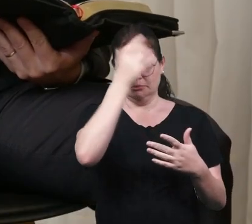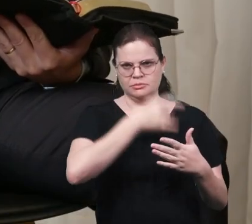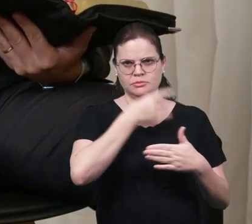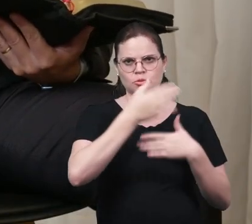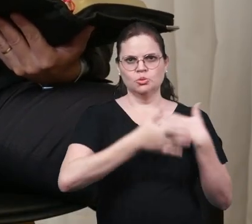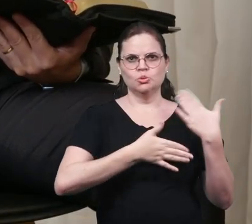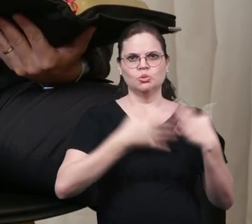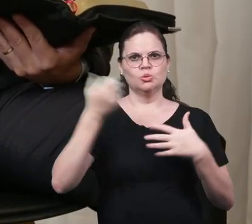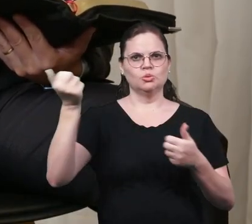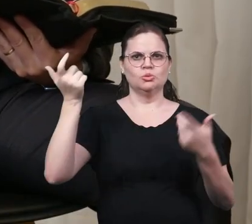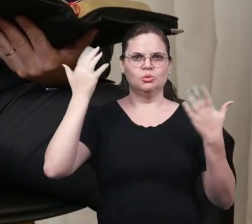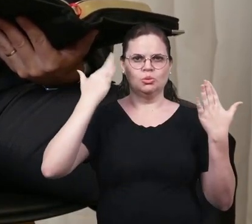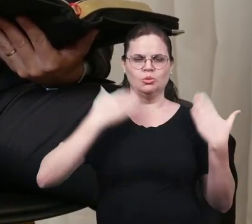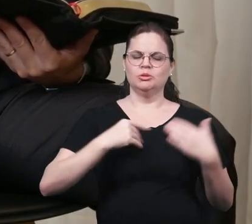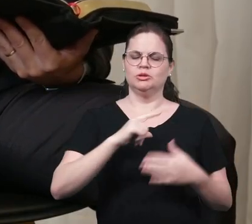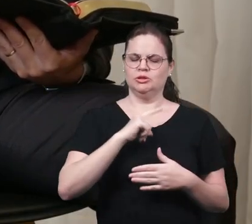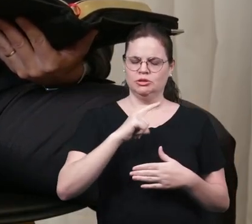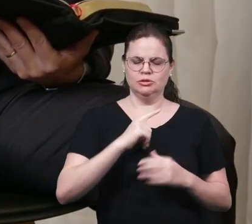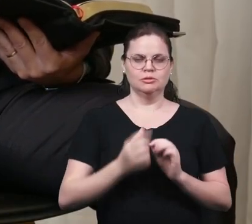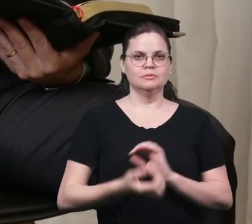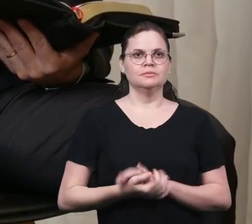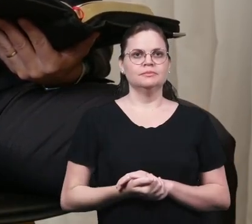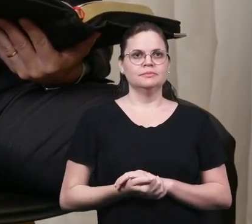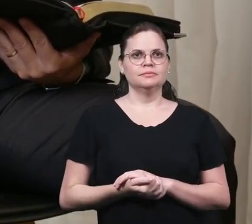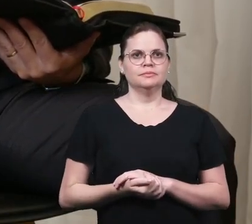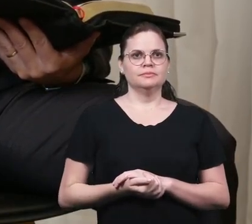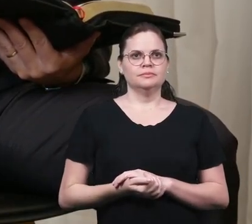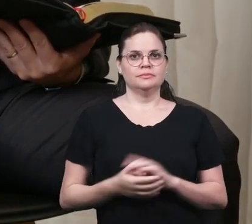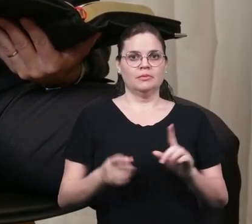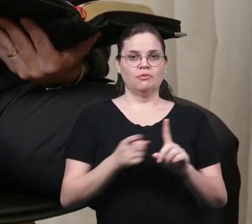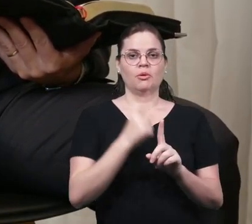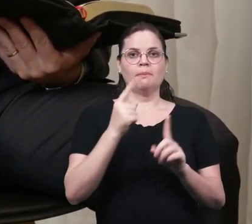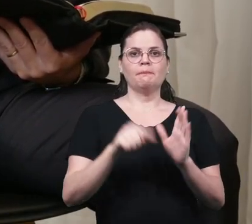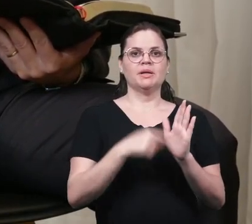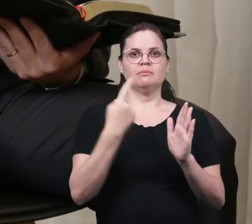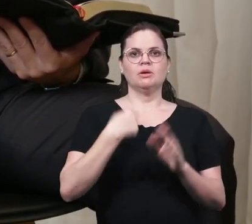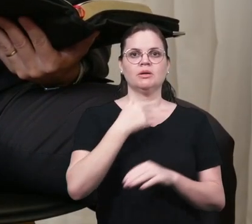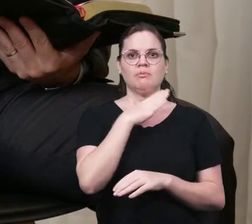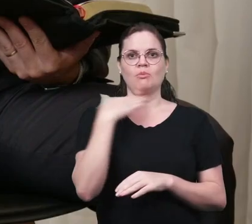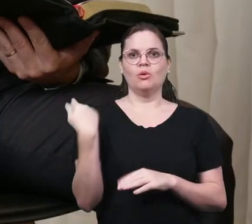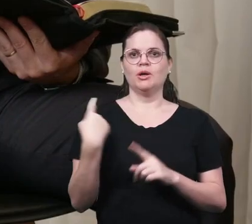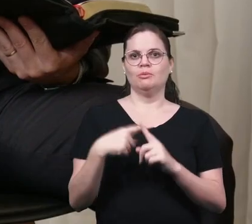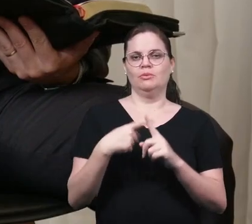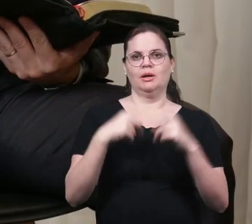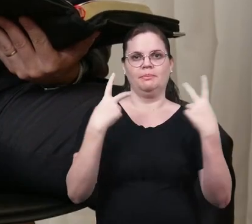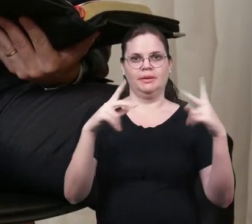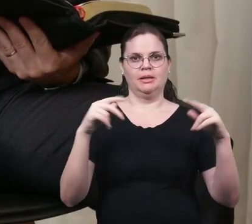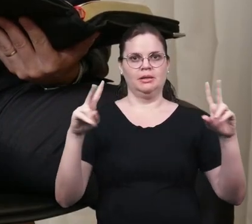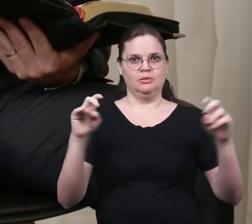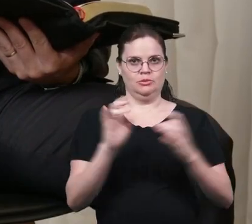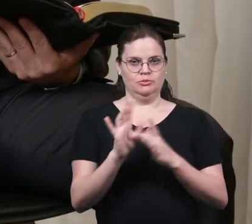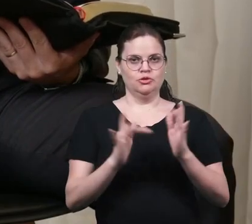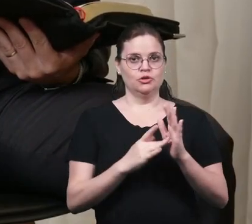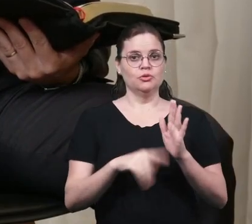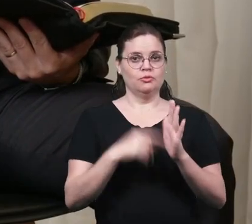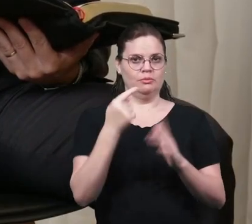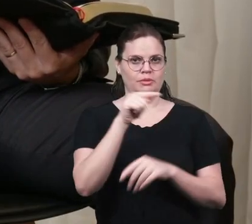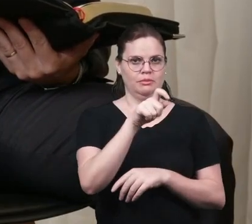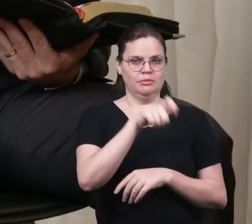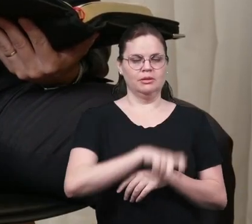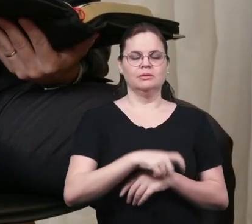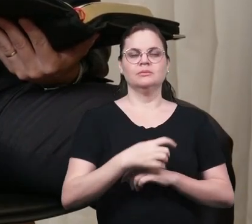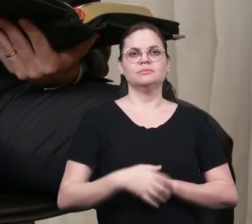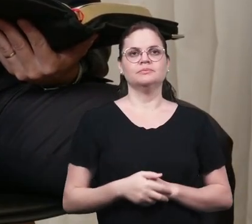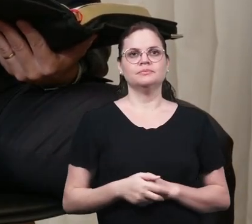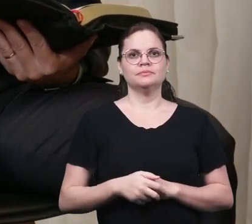cheio da bênção do Espírito Santo, e foi o primeiro mártir da igreja, né? Então foi o exemplo